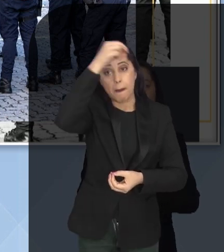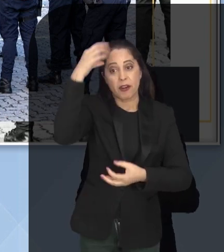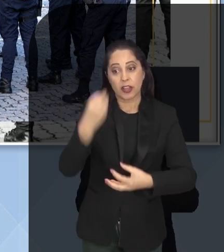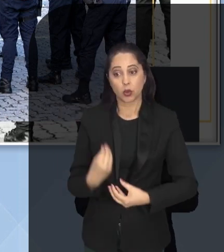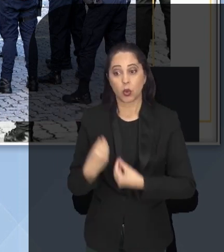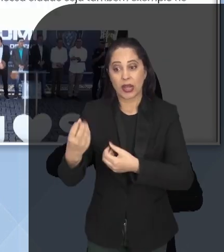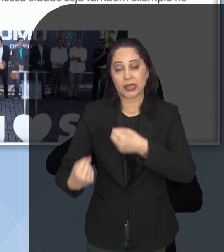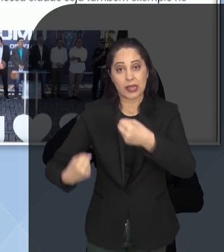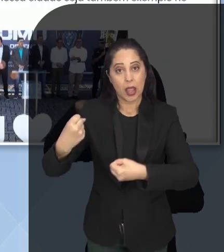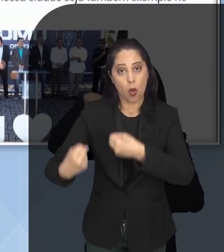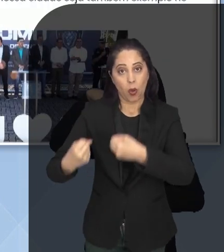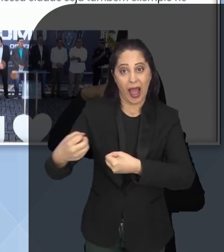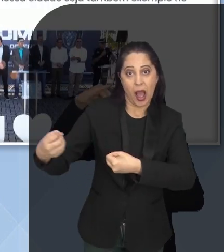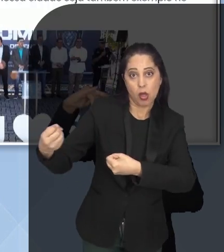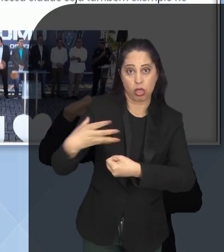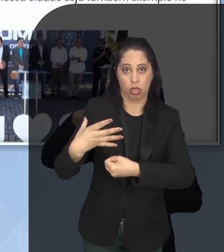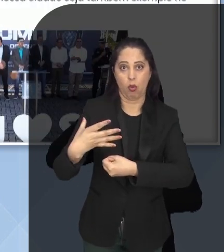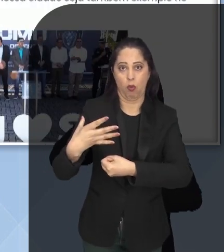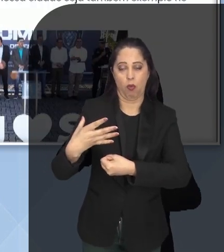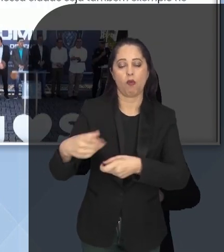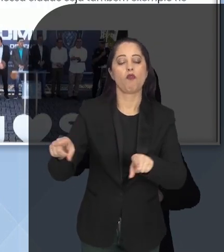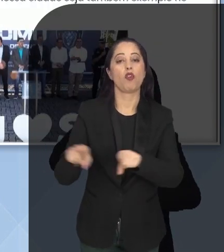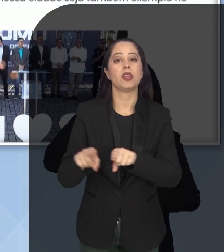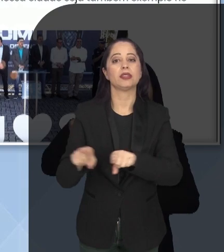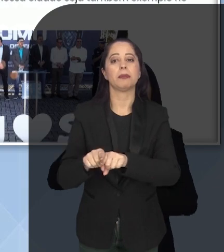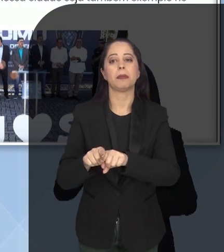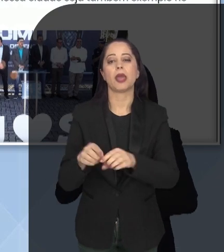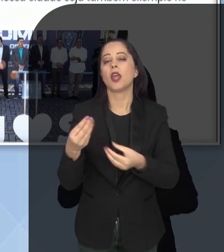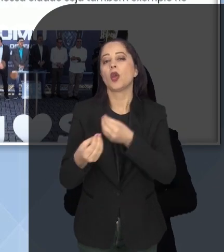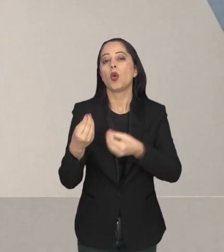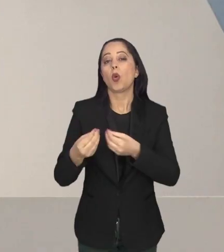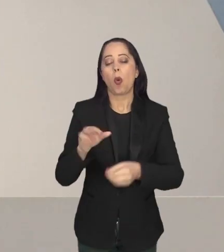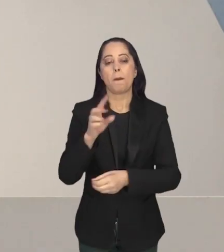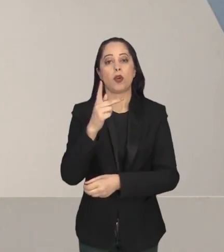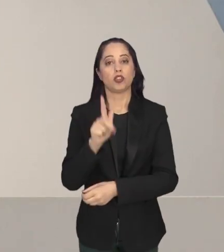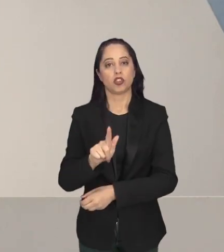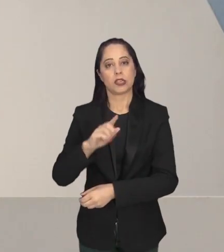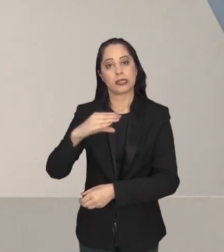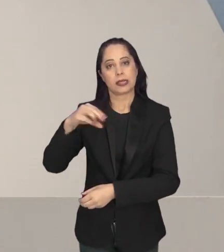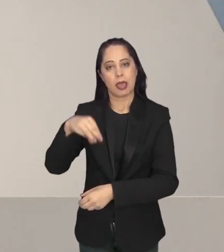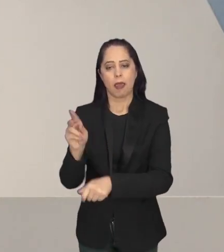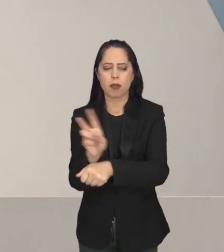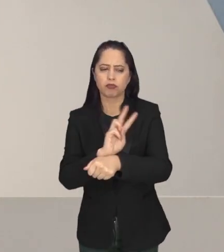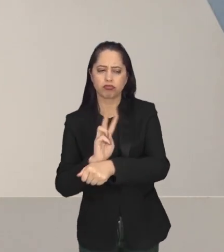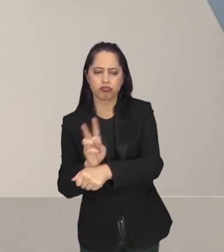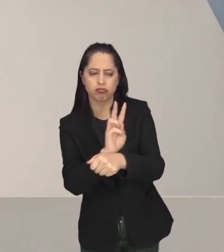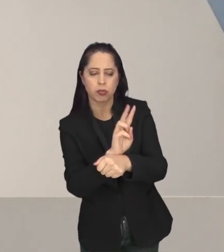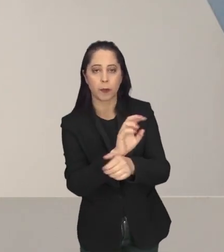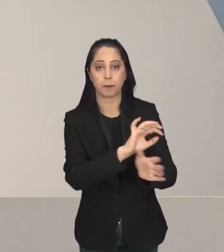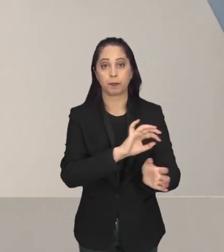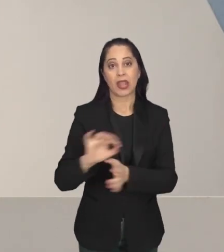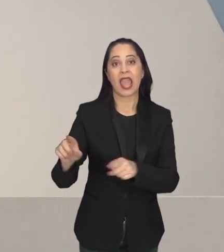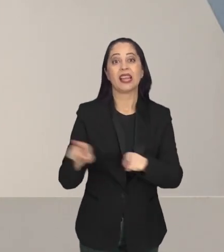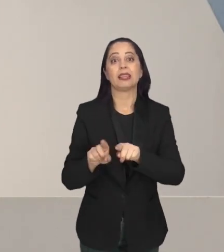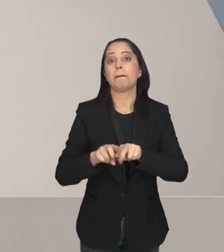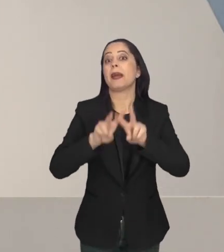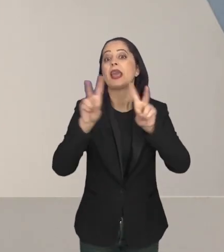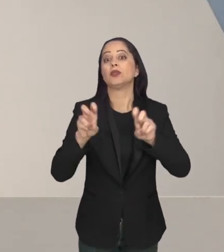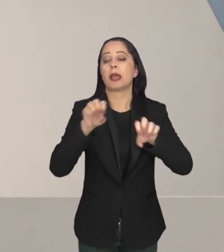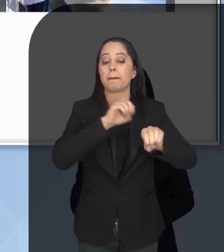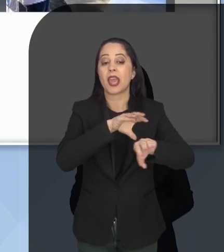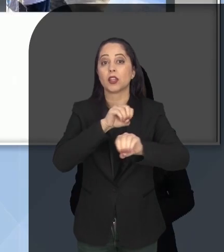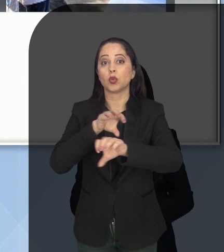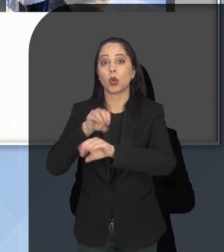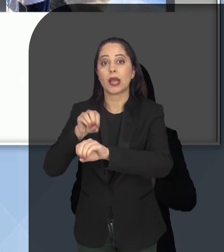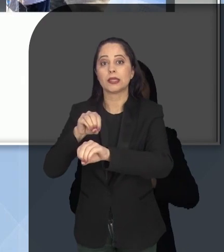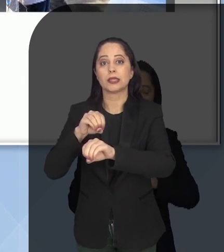a corporação e sobre o programa de rondas ostensivas. Robertinho ainda falou sobre educação e a entrega